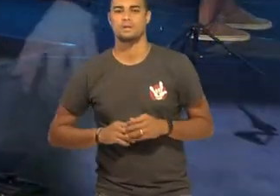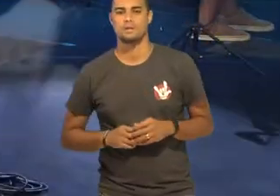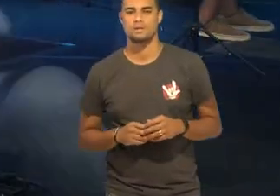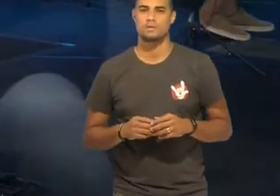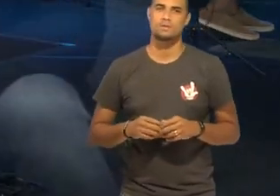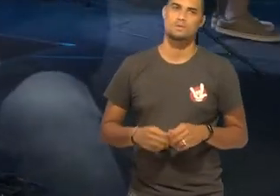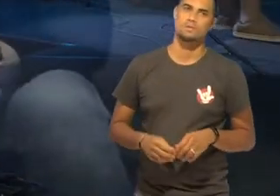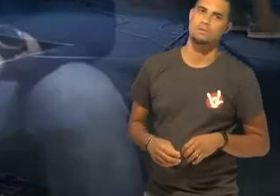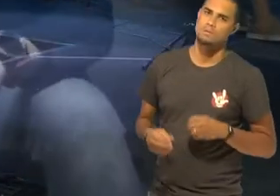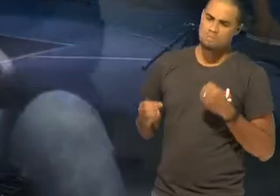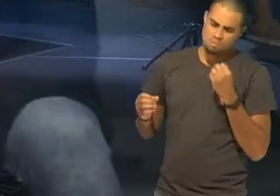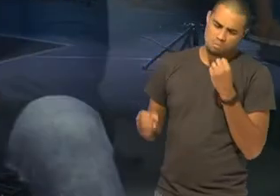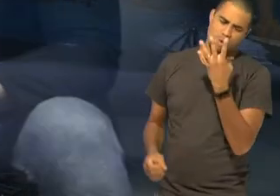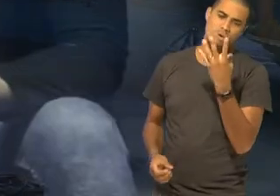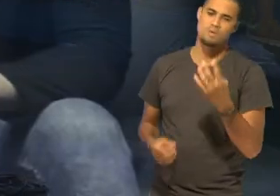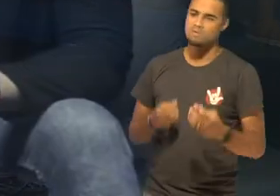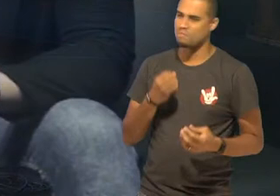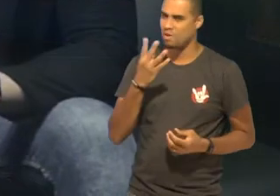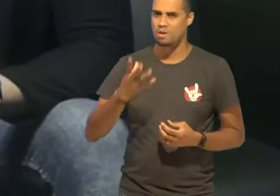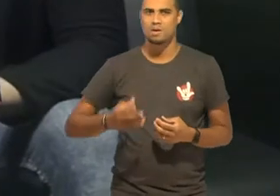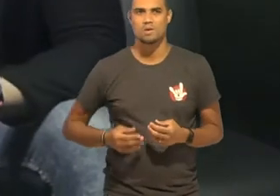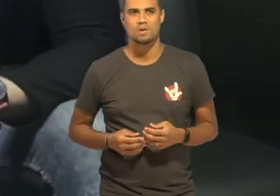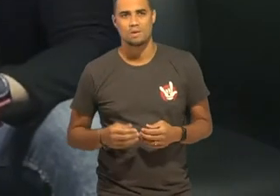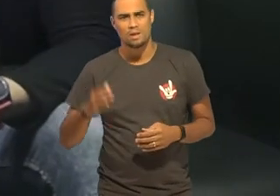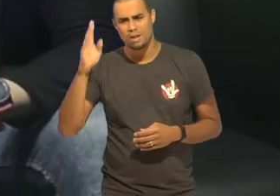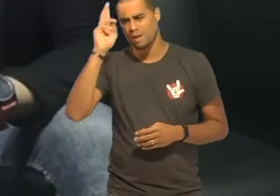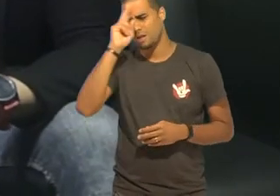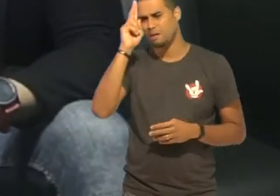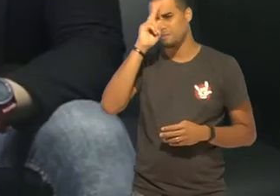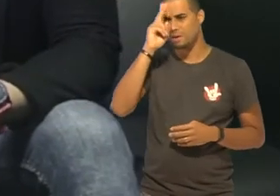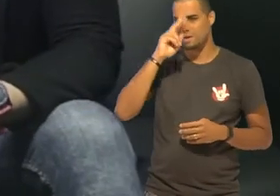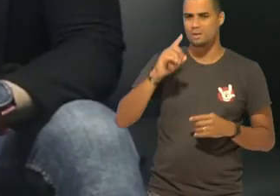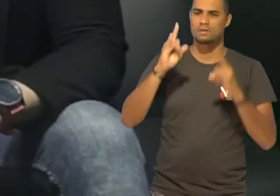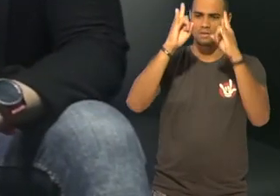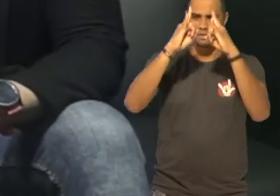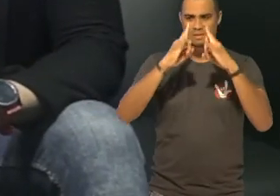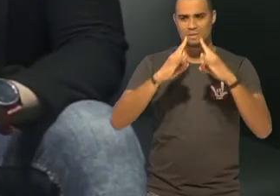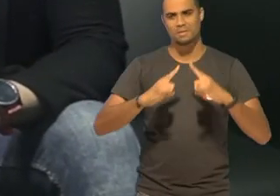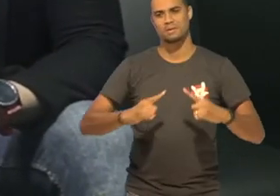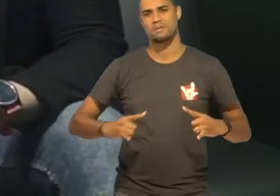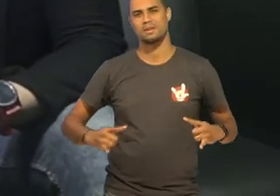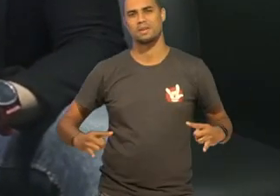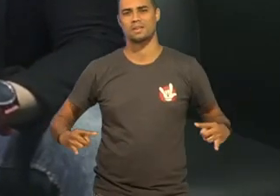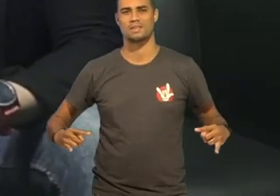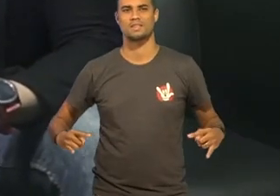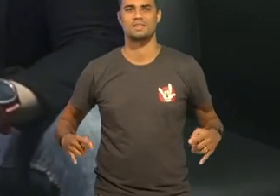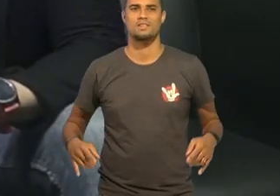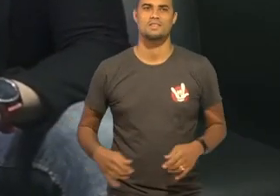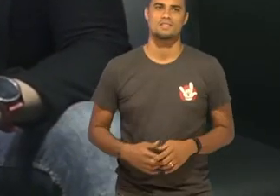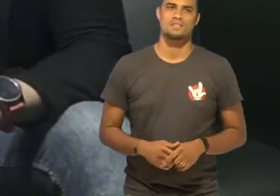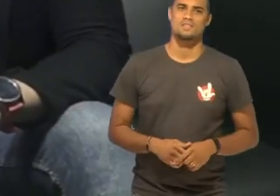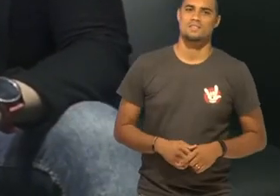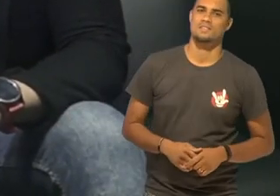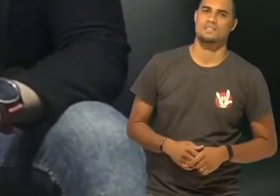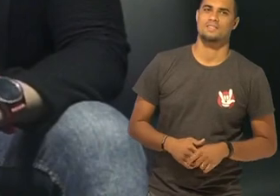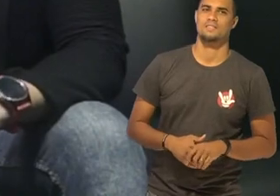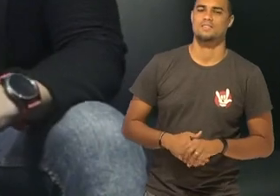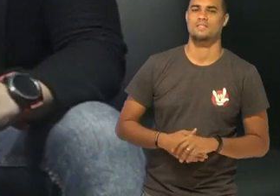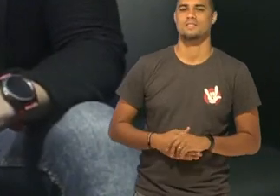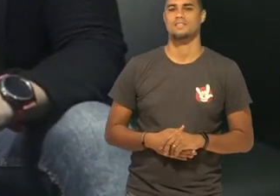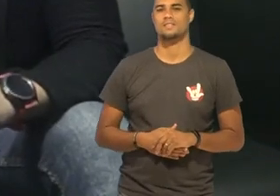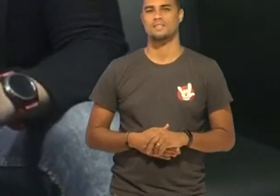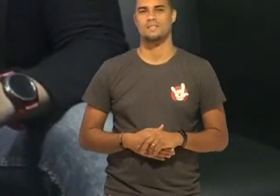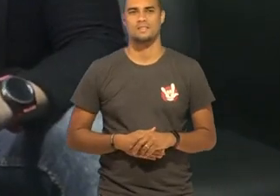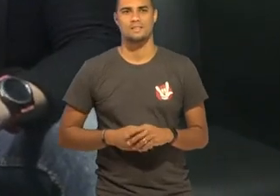boa lembrar dos nossos acampamentos com muita chapação através